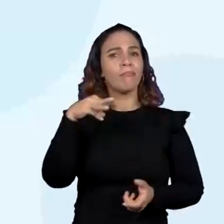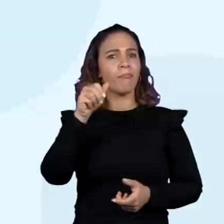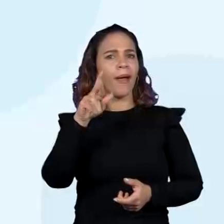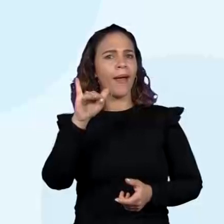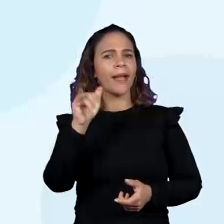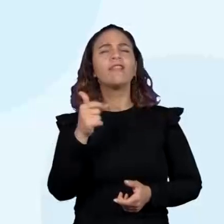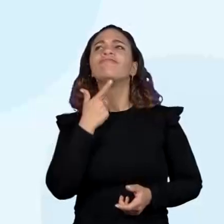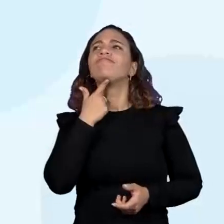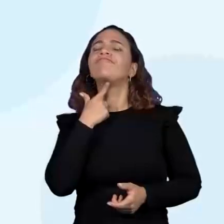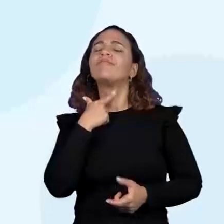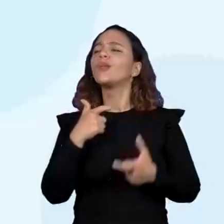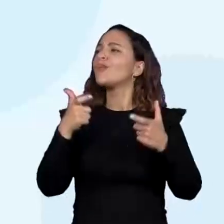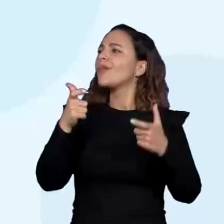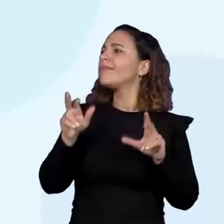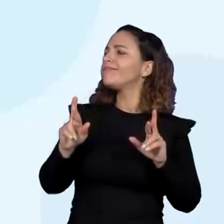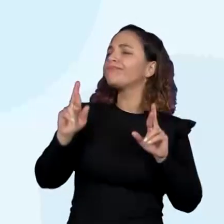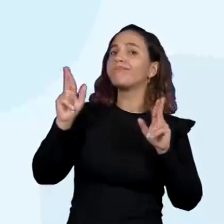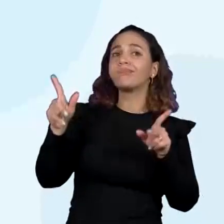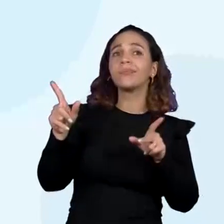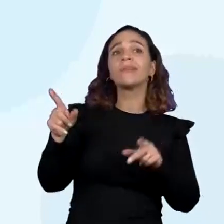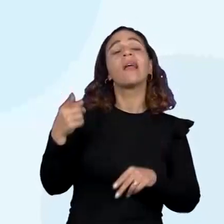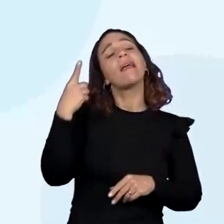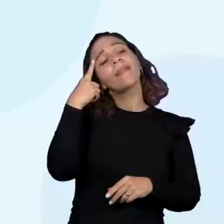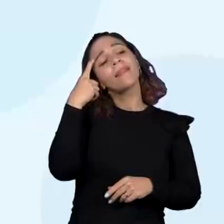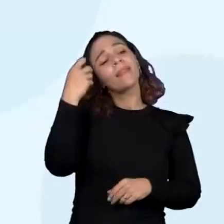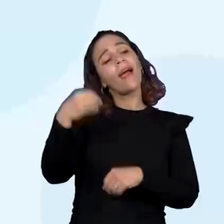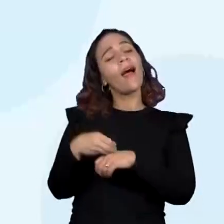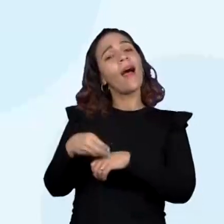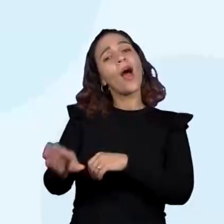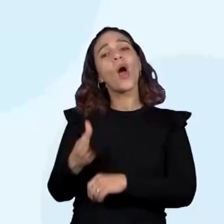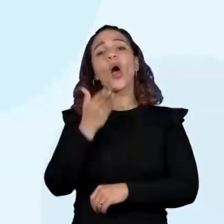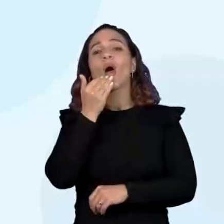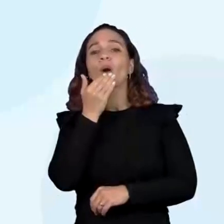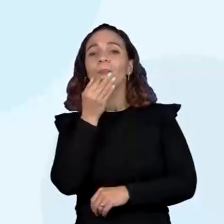diferente. Sugeriu comida francesa.